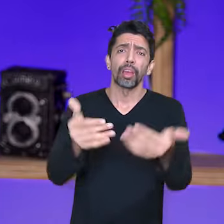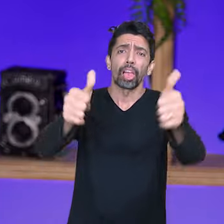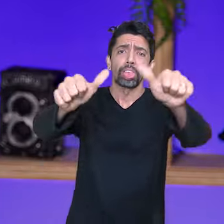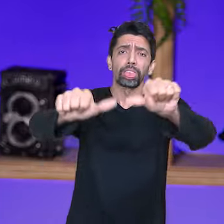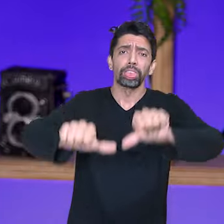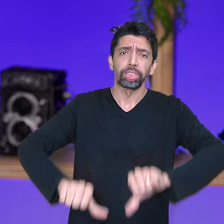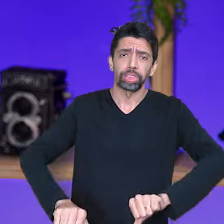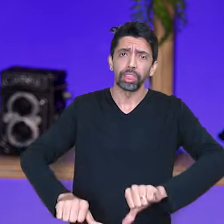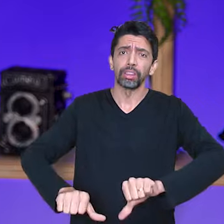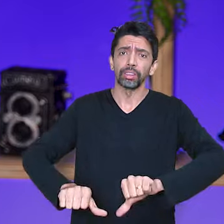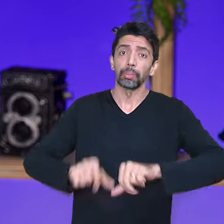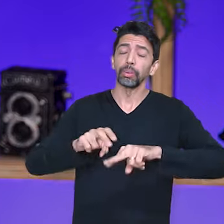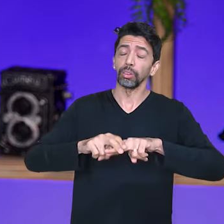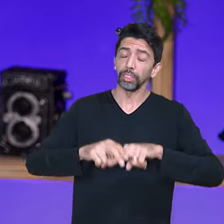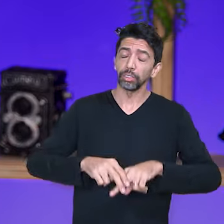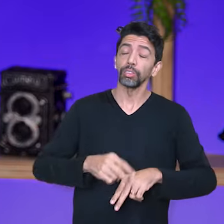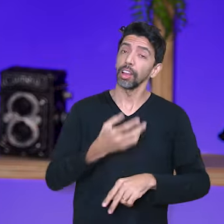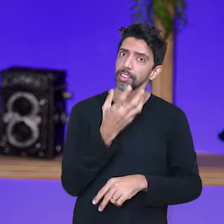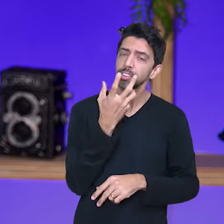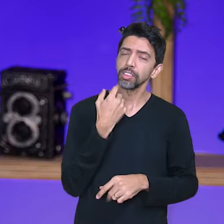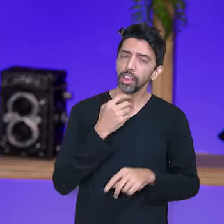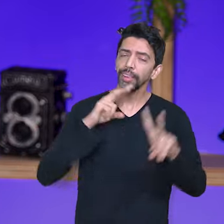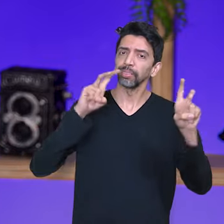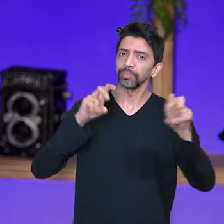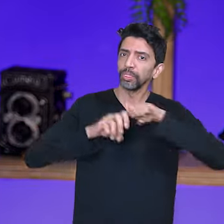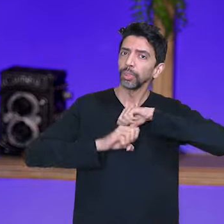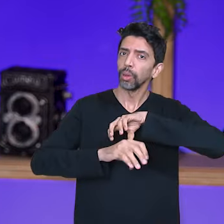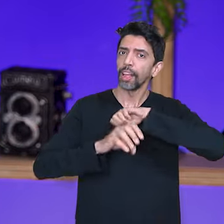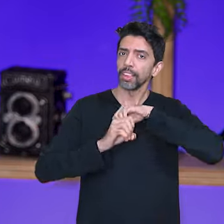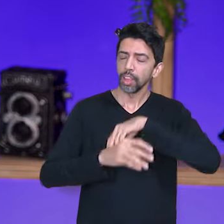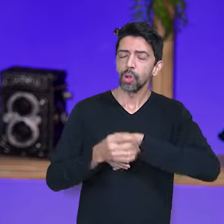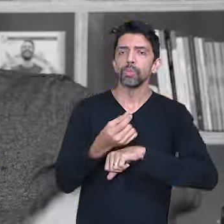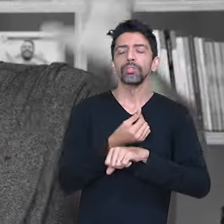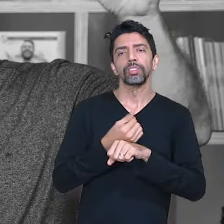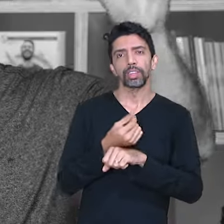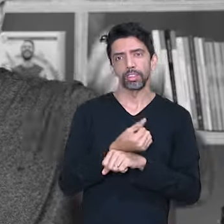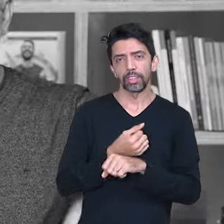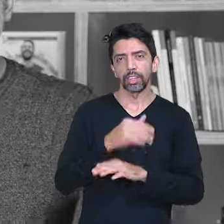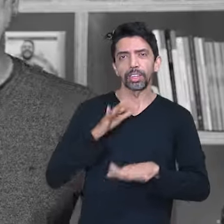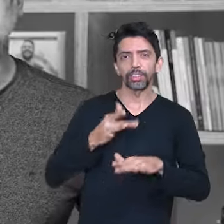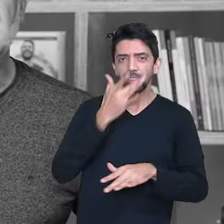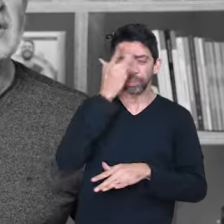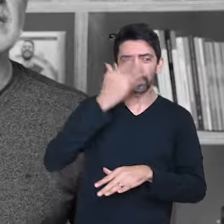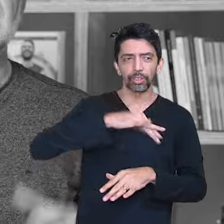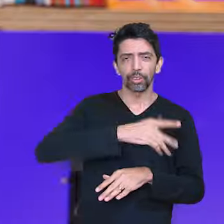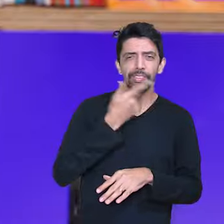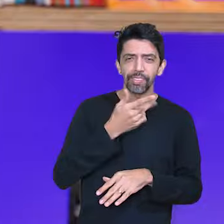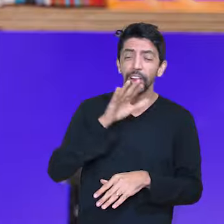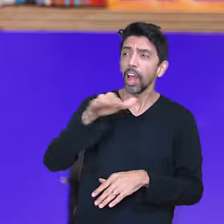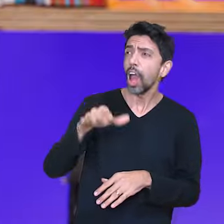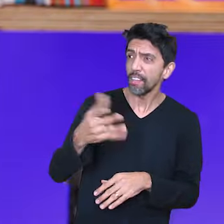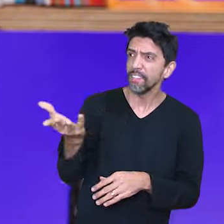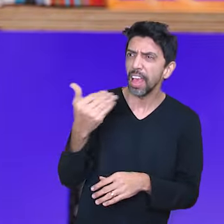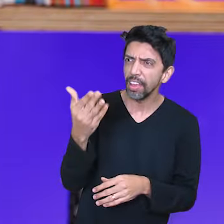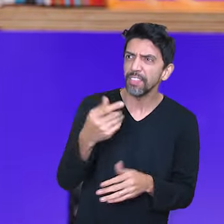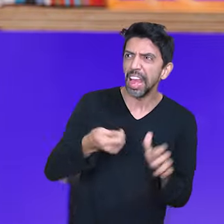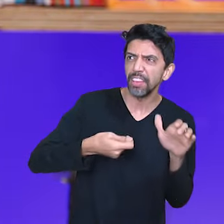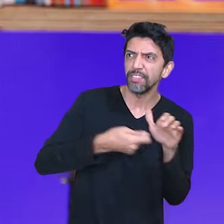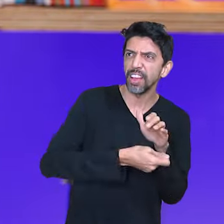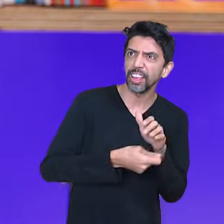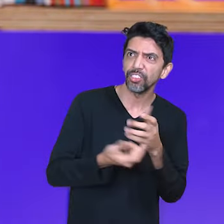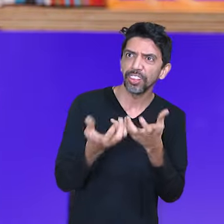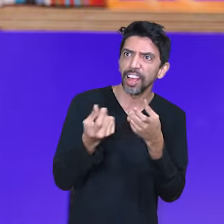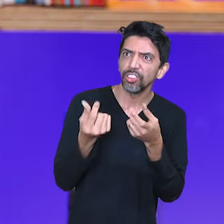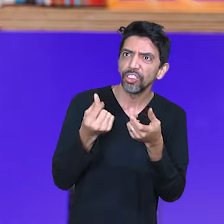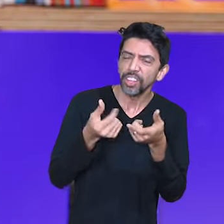sério esse espaço aqui da educação financeira. Enquanto algumas pessoas estão falando aí, vem aqui investir, vem ganhar mais dinheiro, nós estamos aqui falando para você,